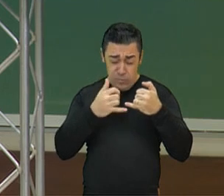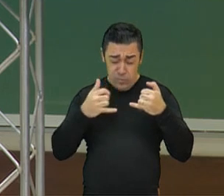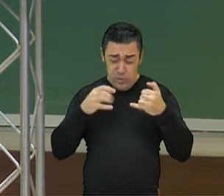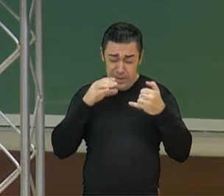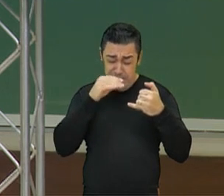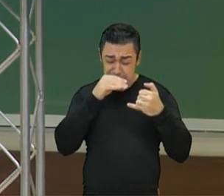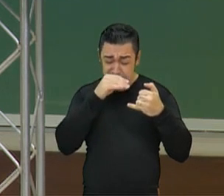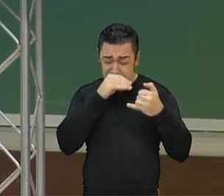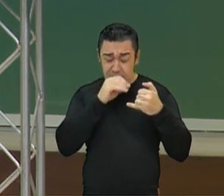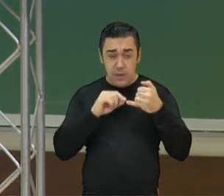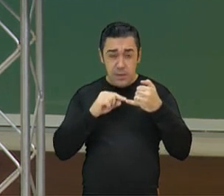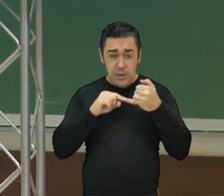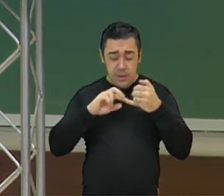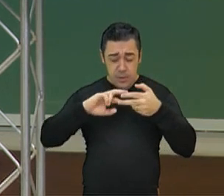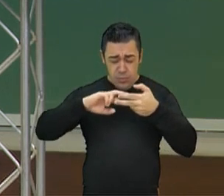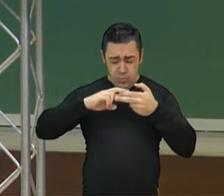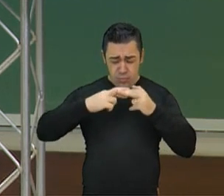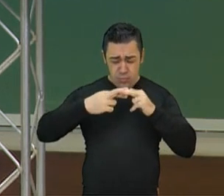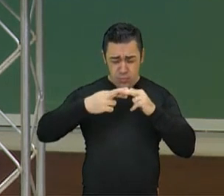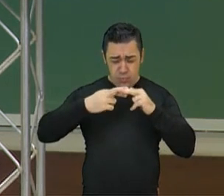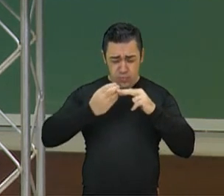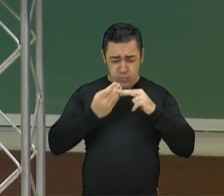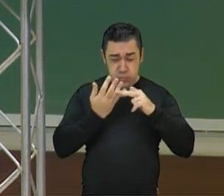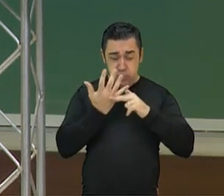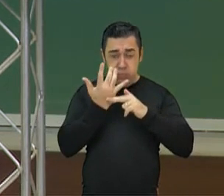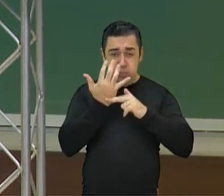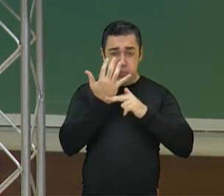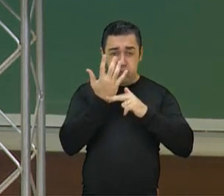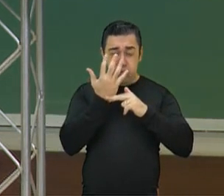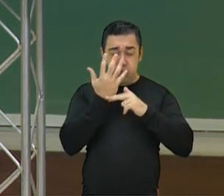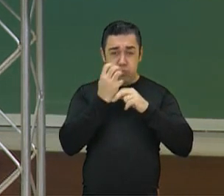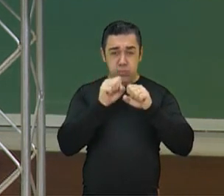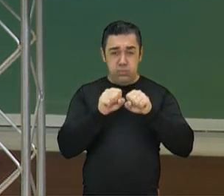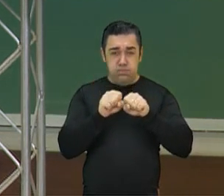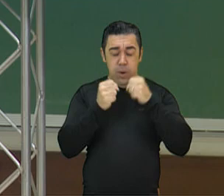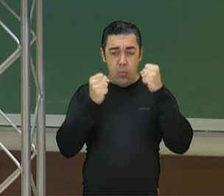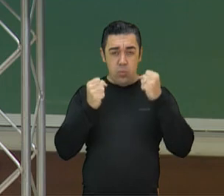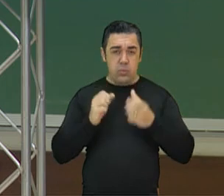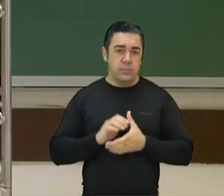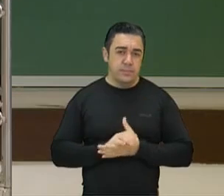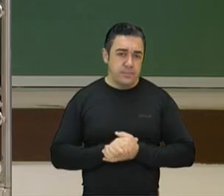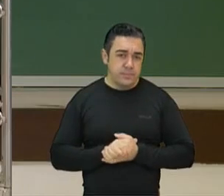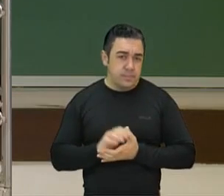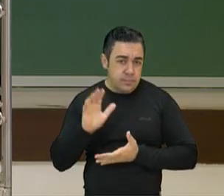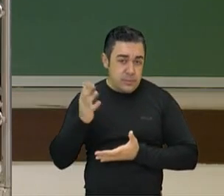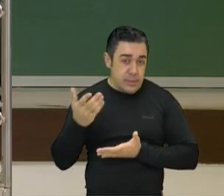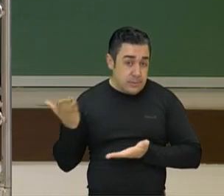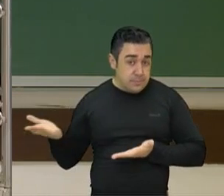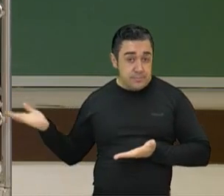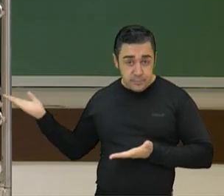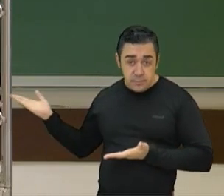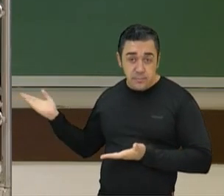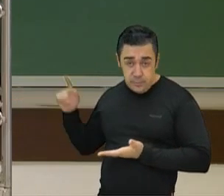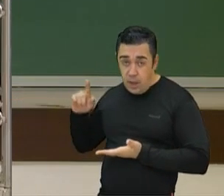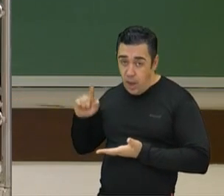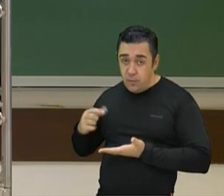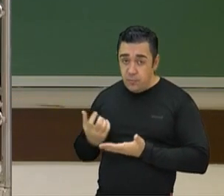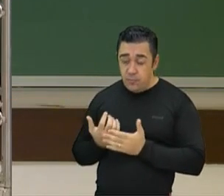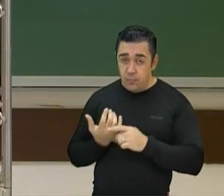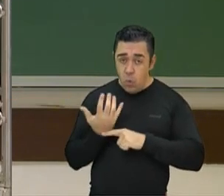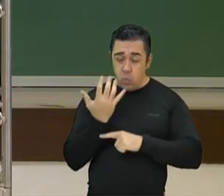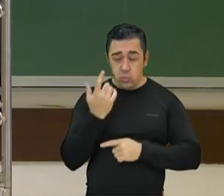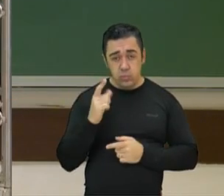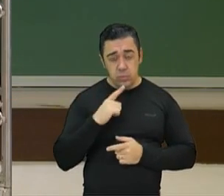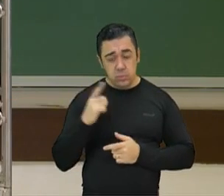ocasiona esse curto-circuito. Então, o que acontece? Na verdade, literalmente pega fogo no fio, né?